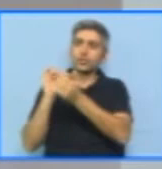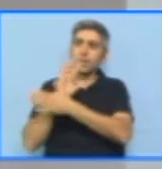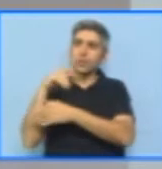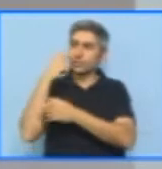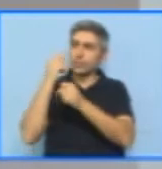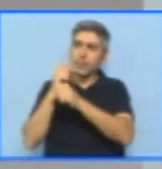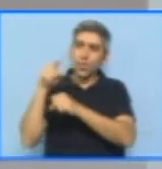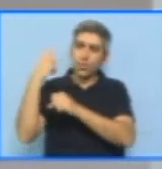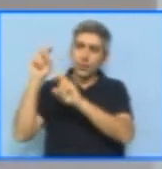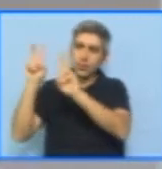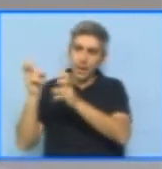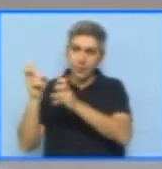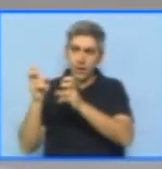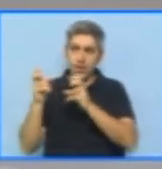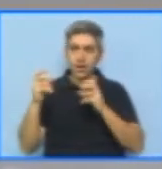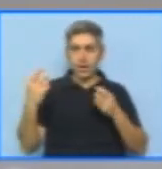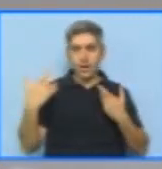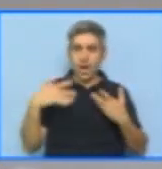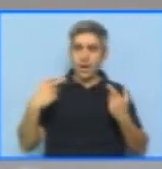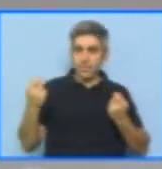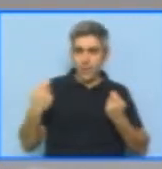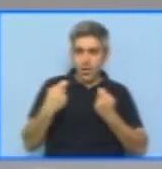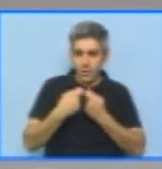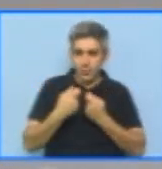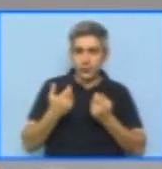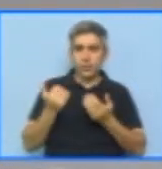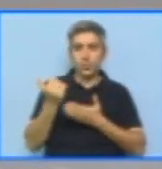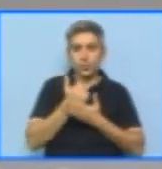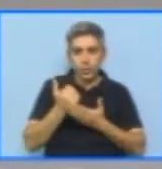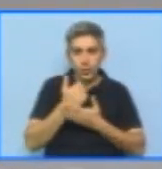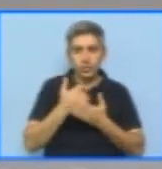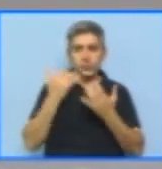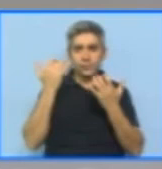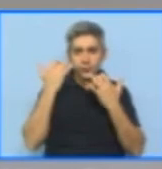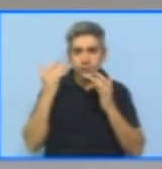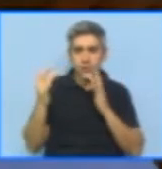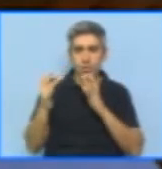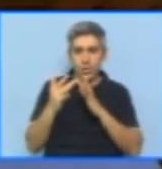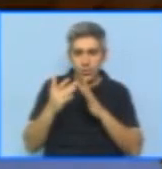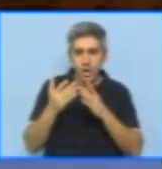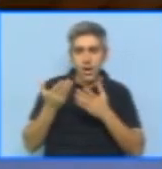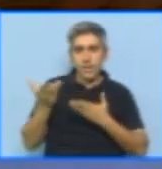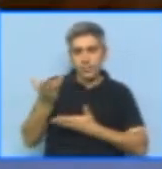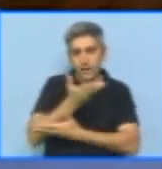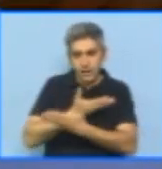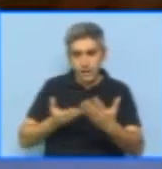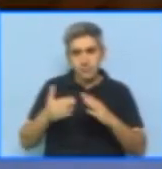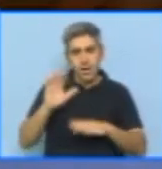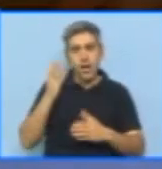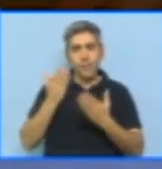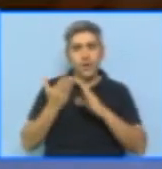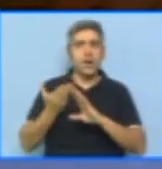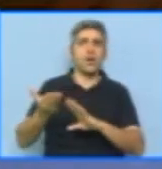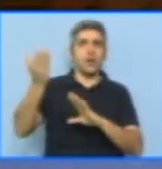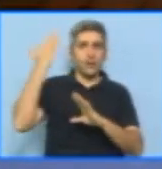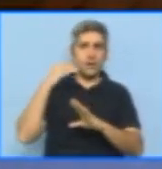das redações à Agência Eclésia, há uma grande partilha de informação e de contacto, e muito diferente daquilo que